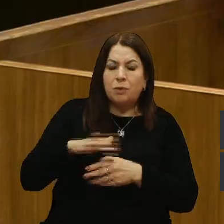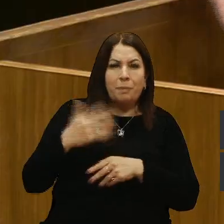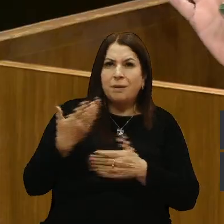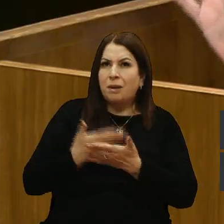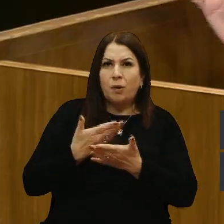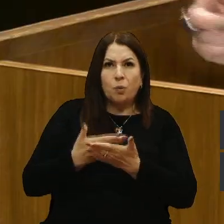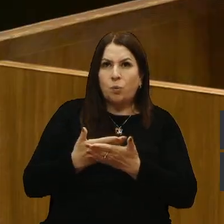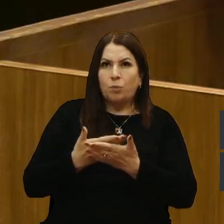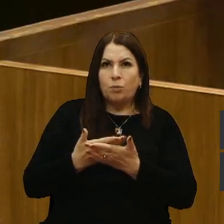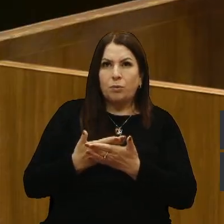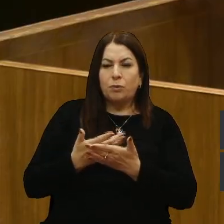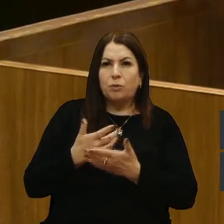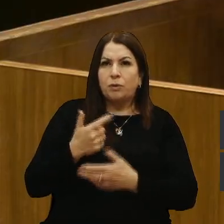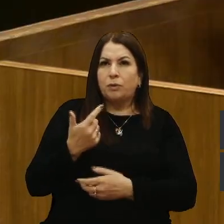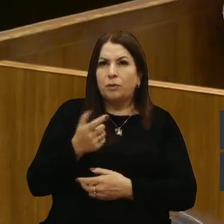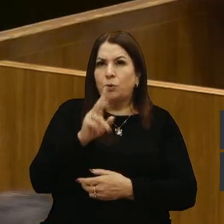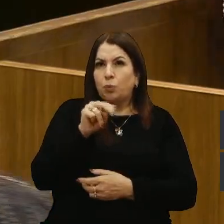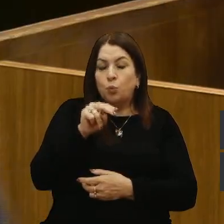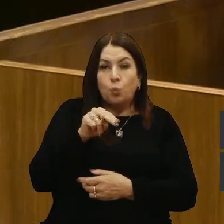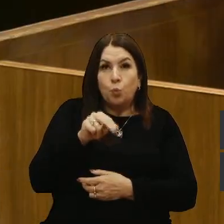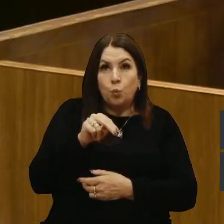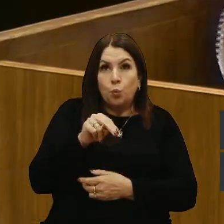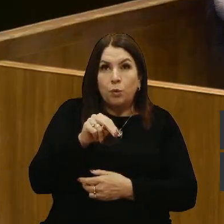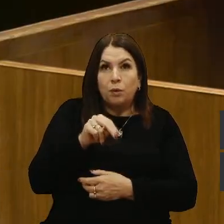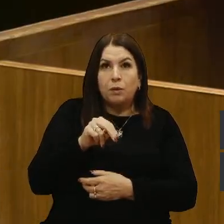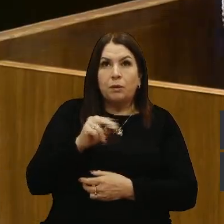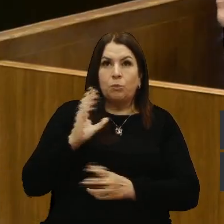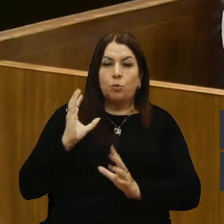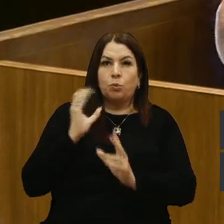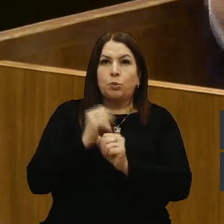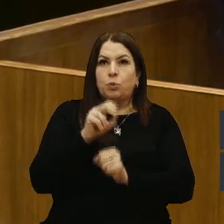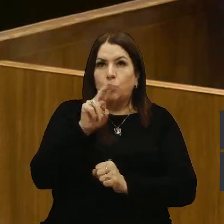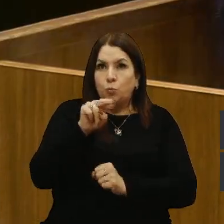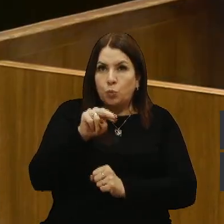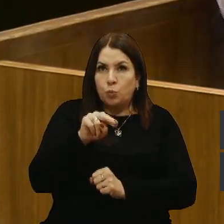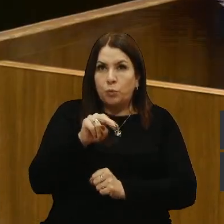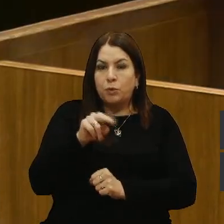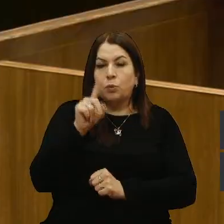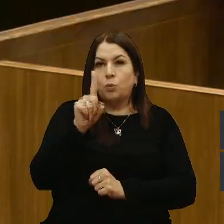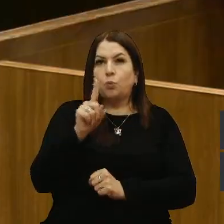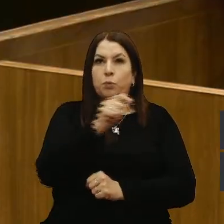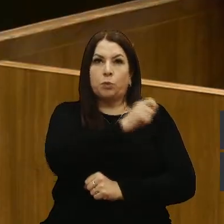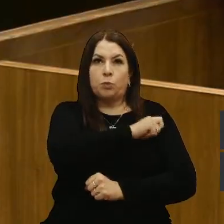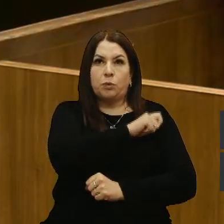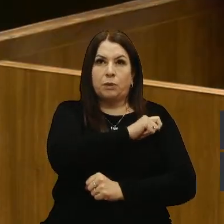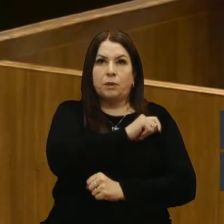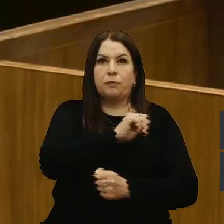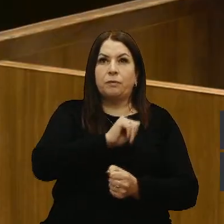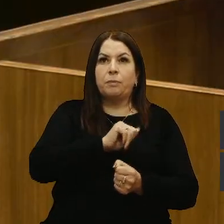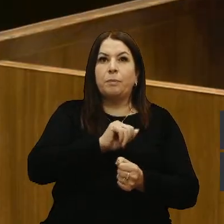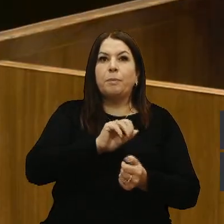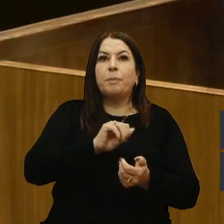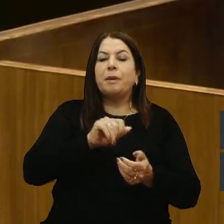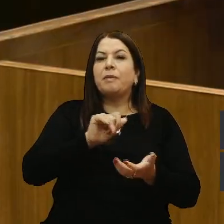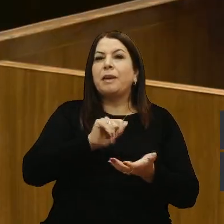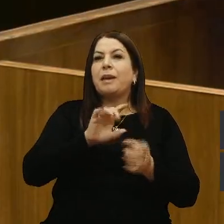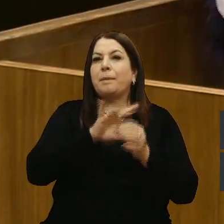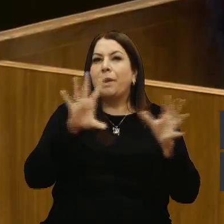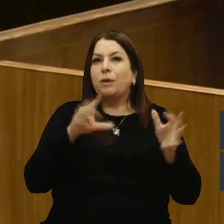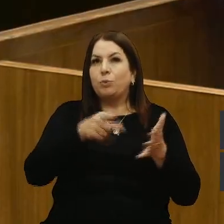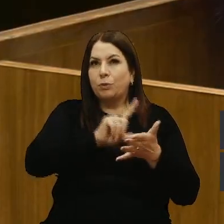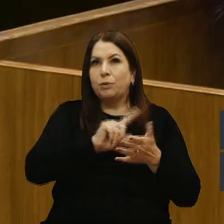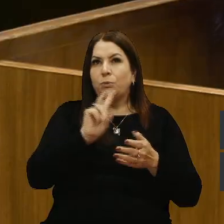aula, porque não vai mais ter professor. Nunca, gente, eu vou concluir. Nunca um aluno foi mandado embora antes ou ficou sem aula.